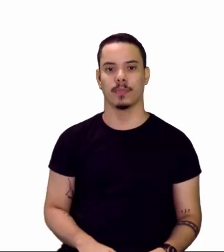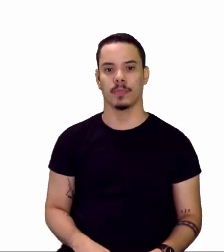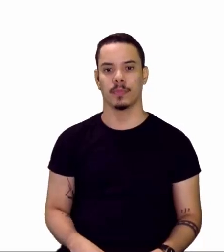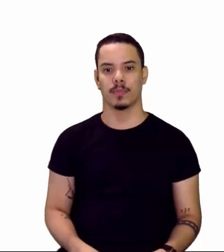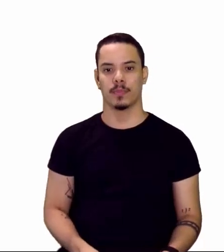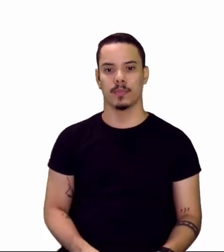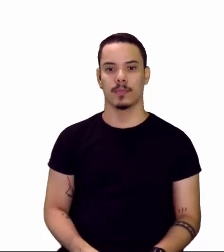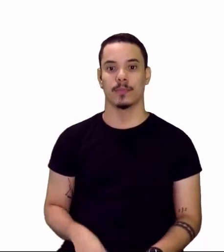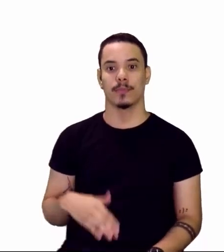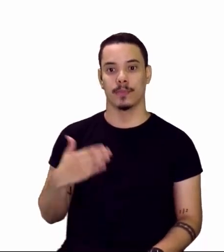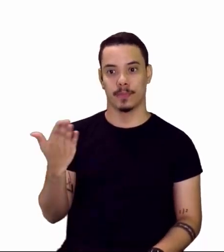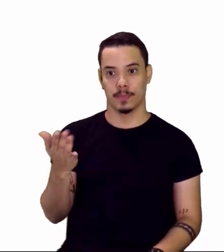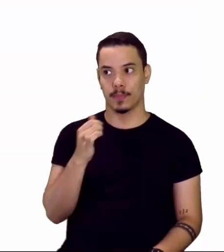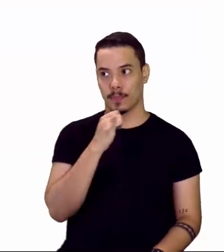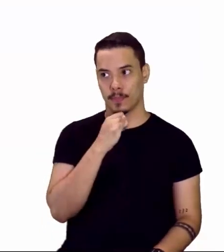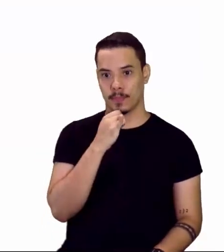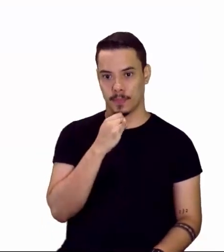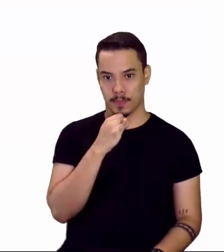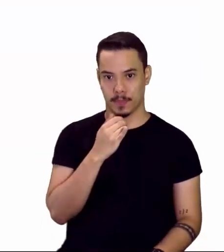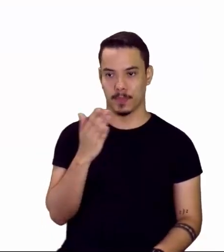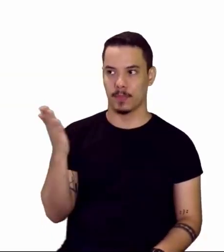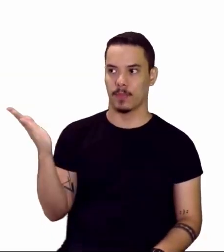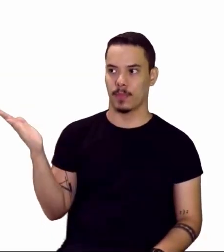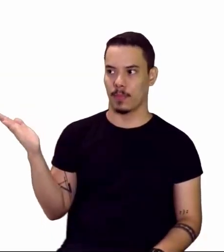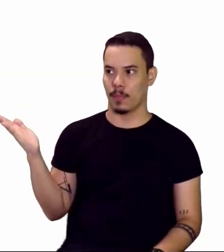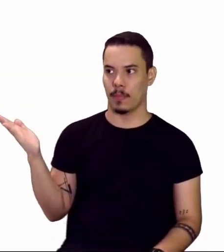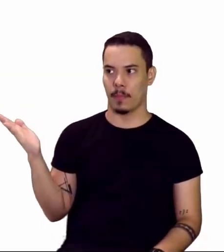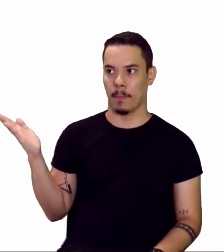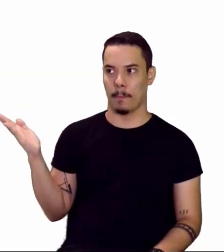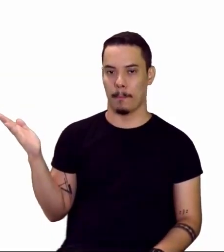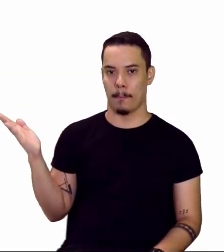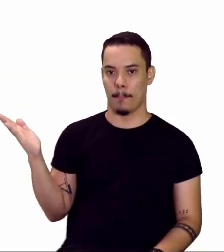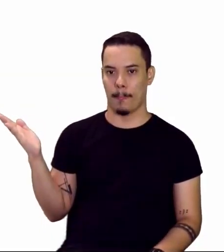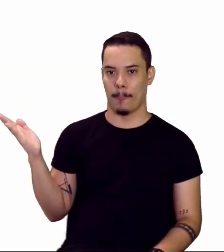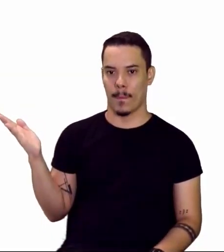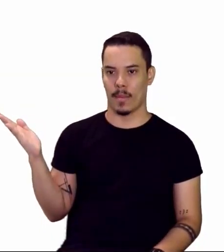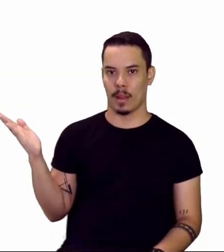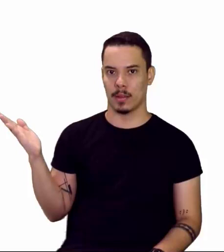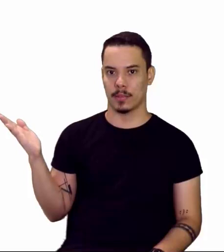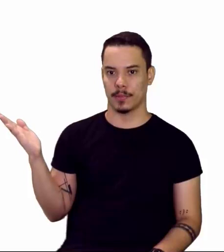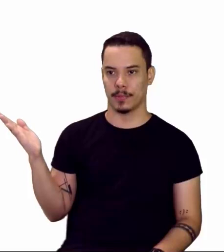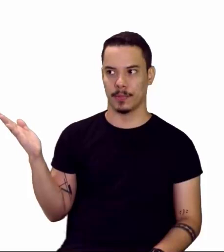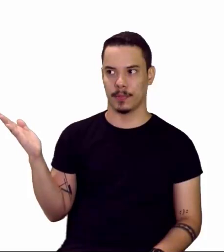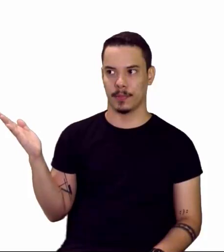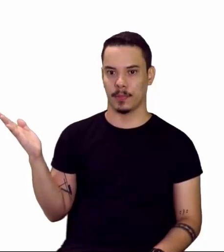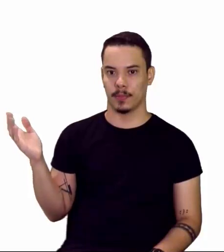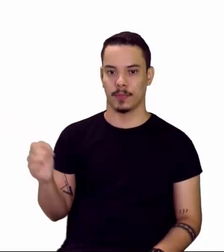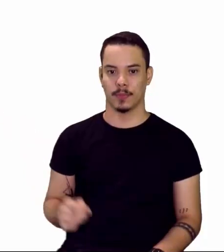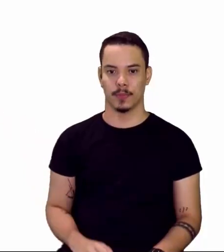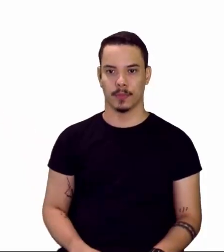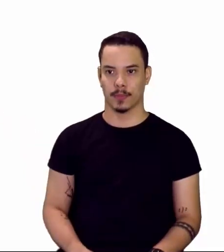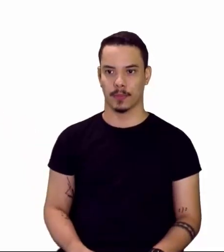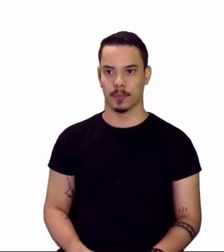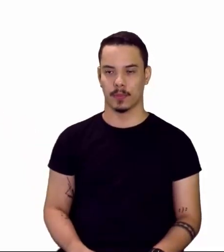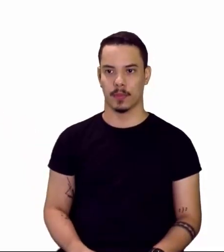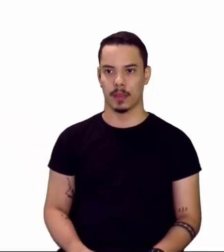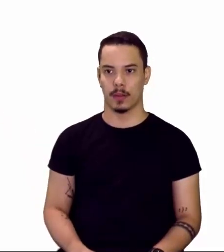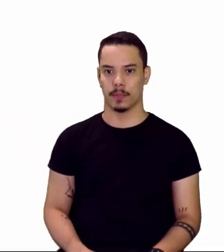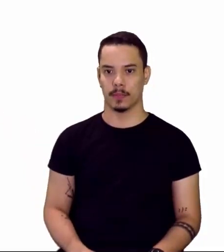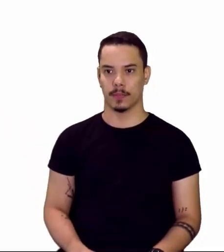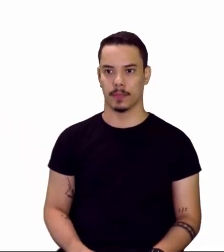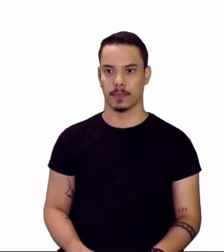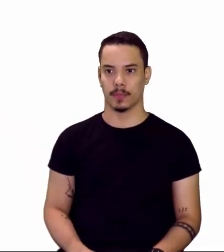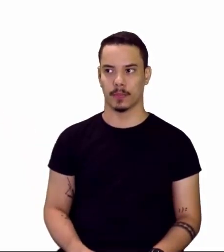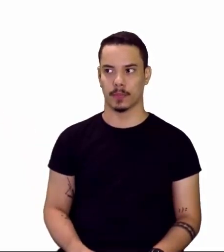Eis aqui, então, a geometria octaédrica, né? Onde tem um átomo